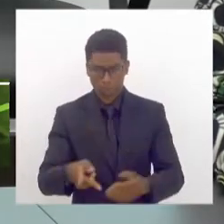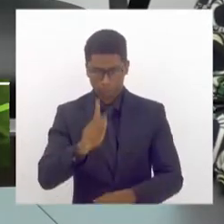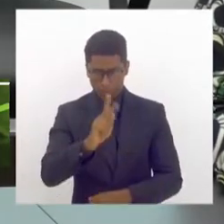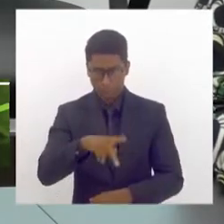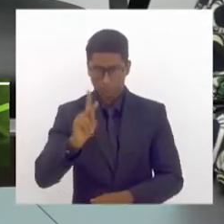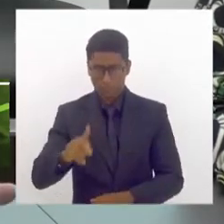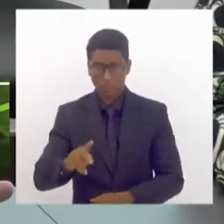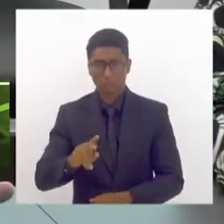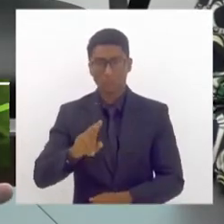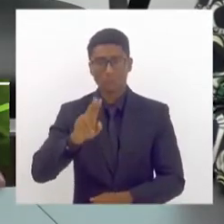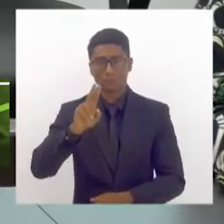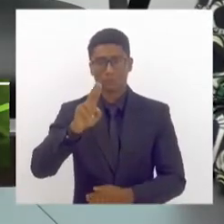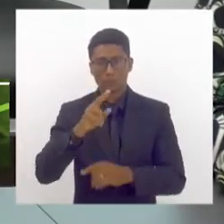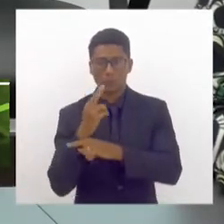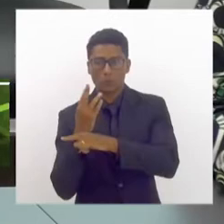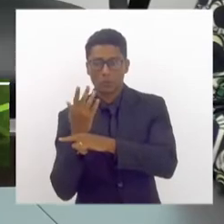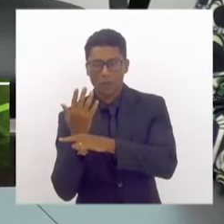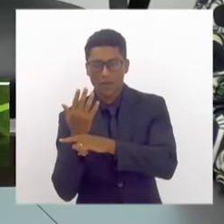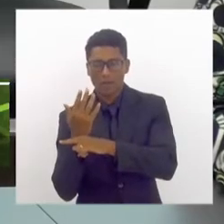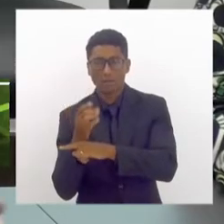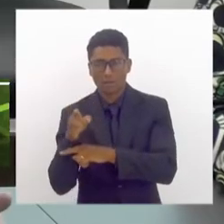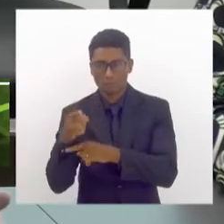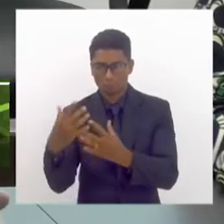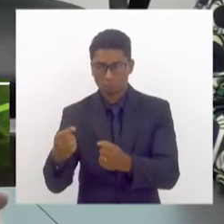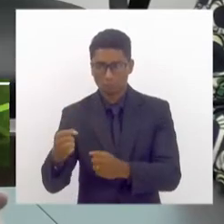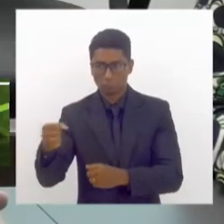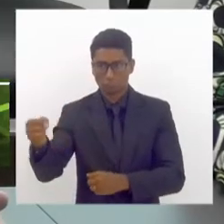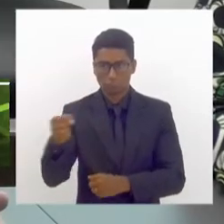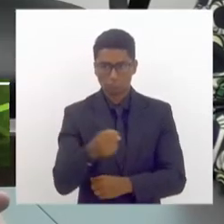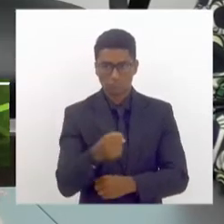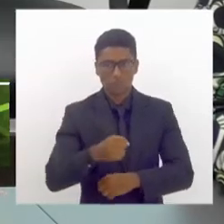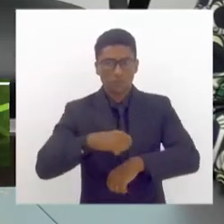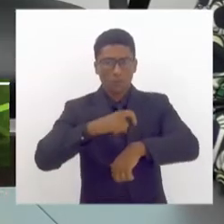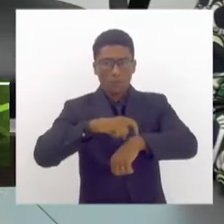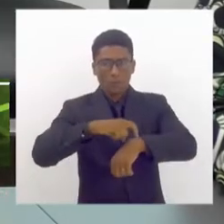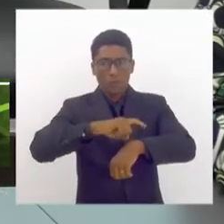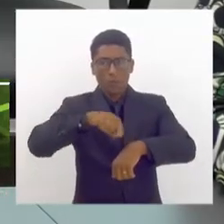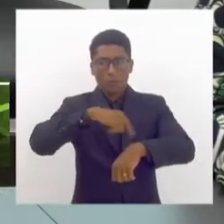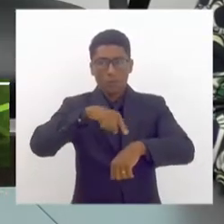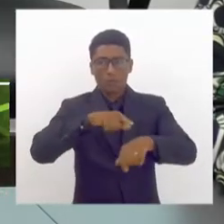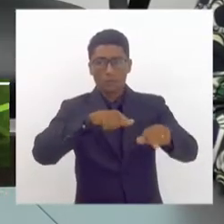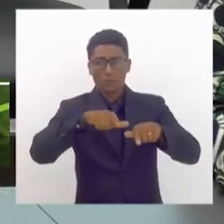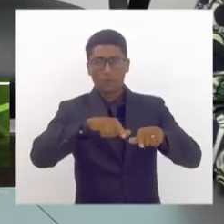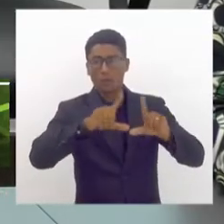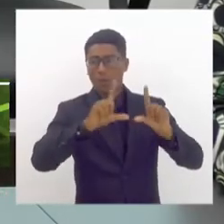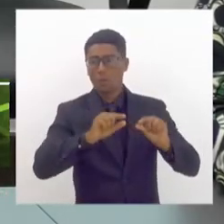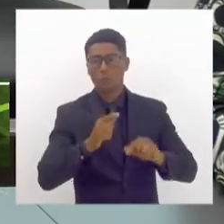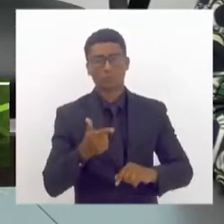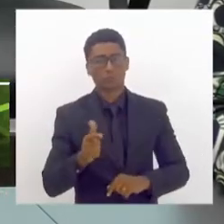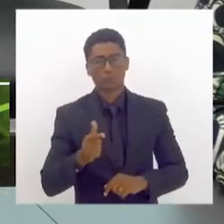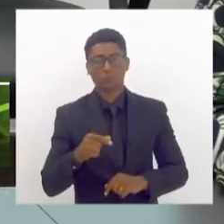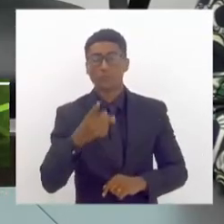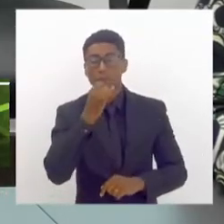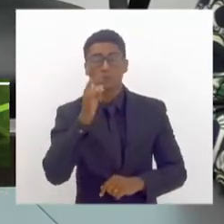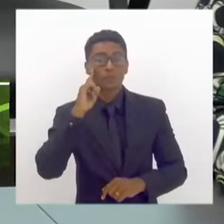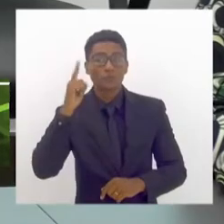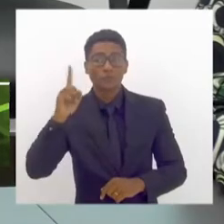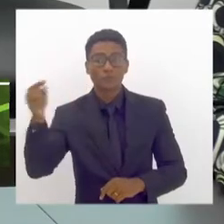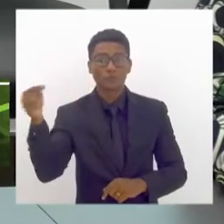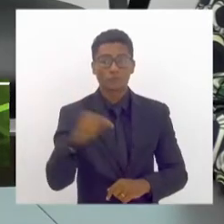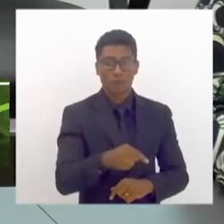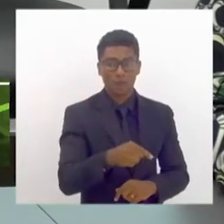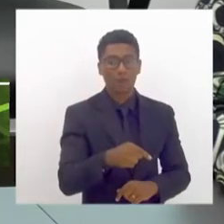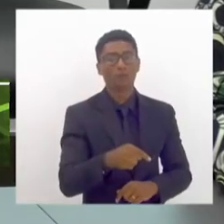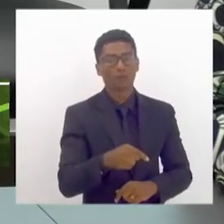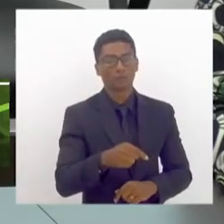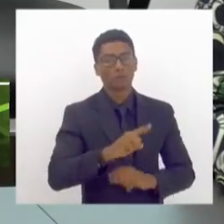tem nem redução das horas de trabalho que ele foi. Ele vem um dia para estudar o processo, ele sai para